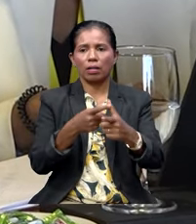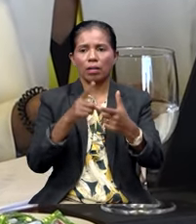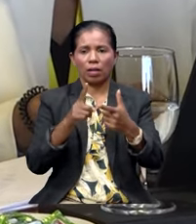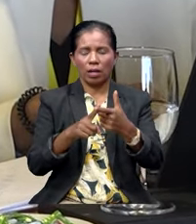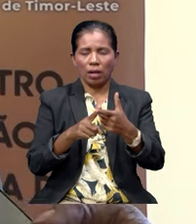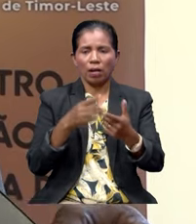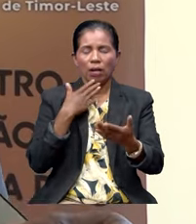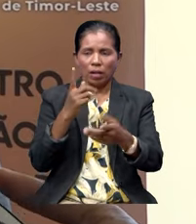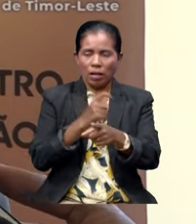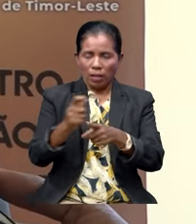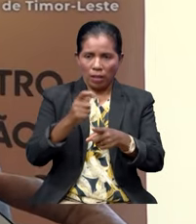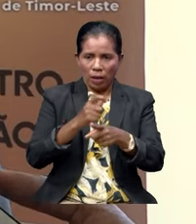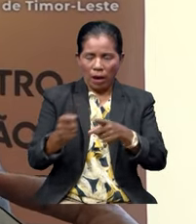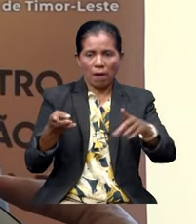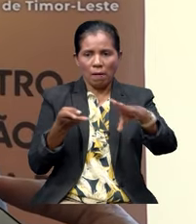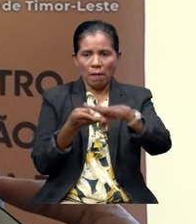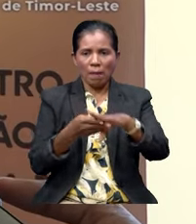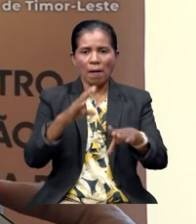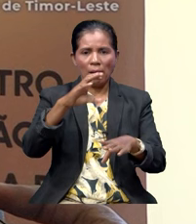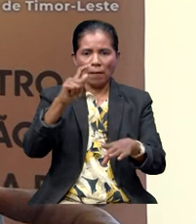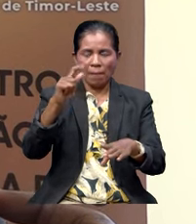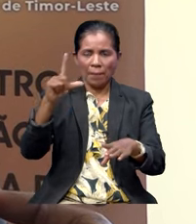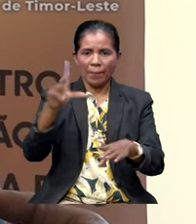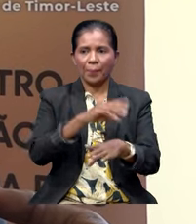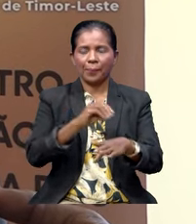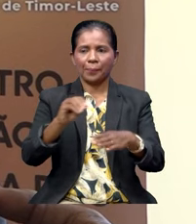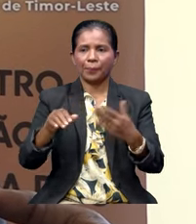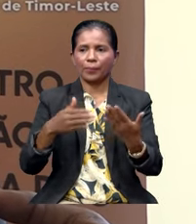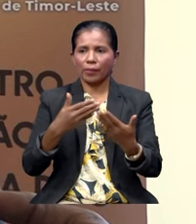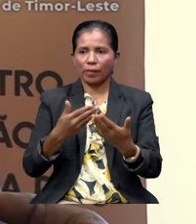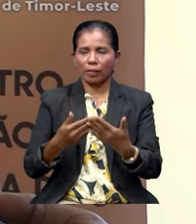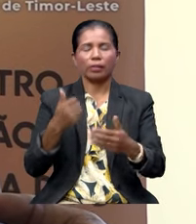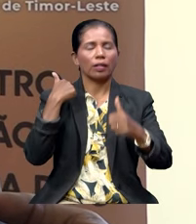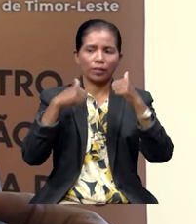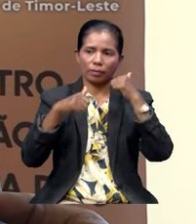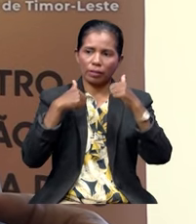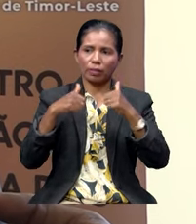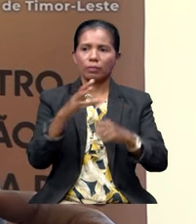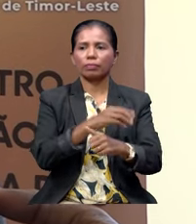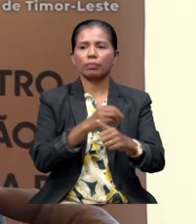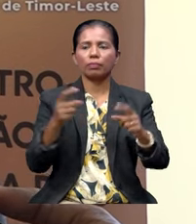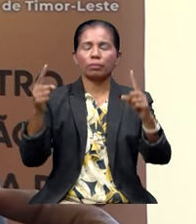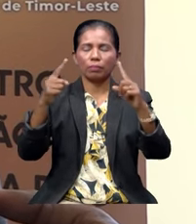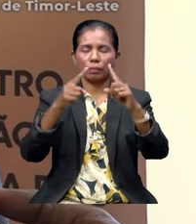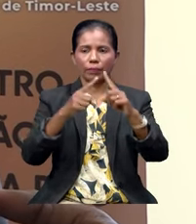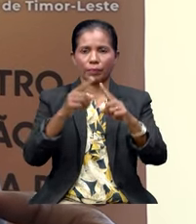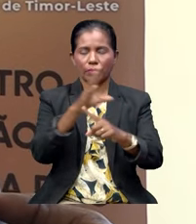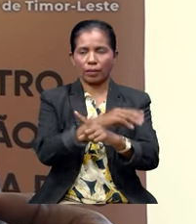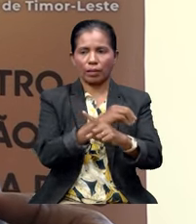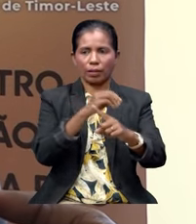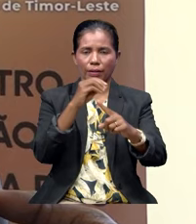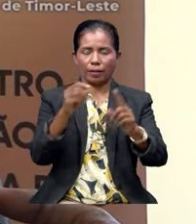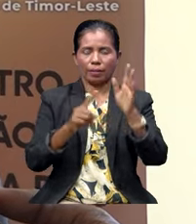boas práticas que cada Banco Central deve adotar para que a atividade de gestão de tesouraria, de